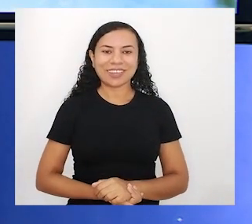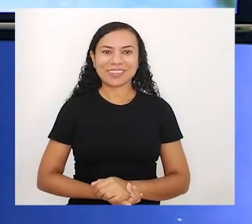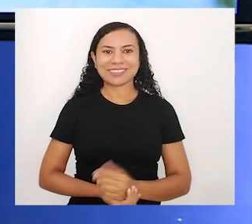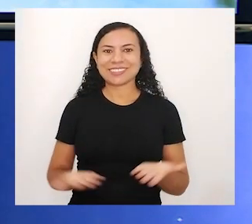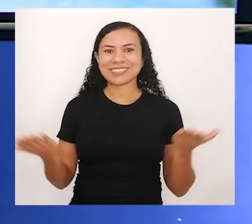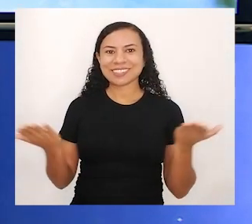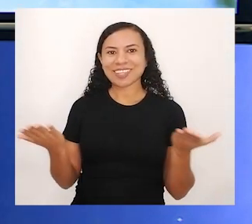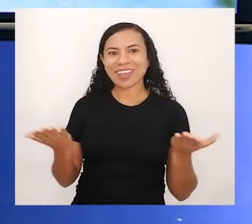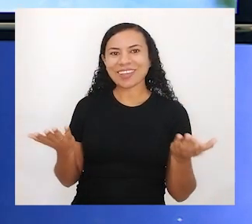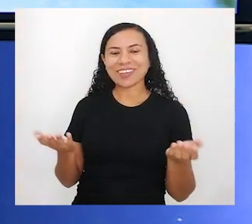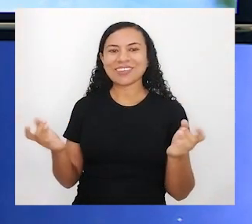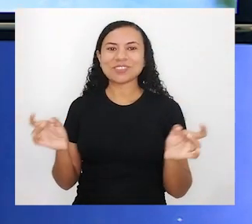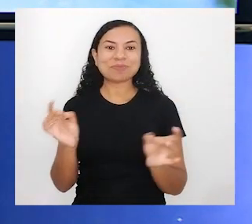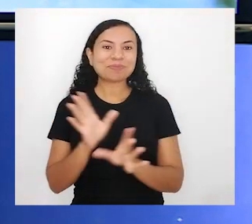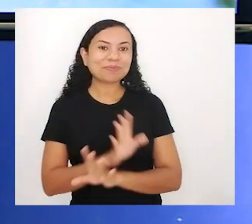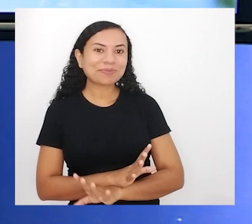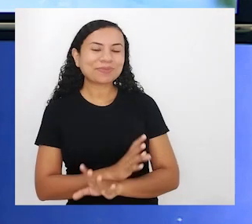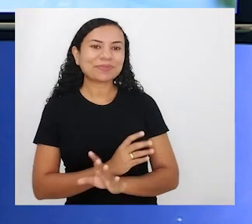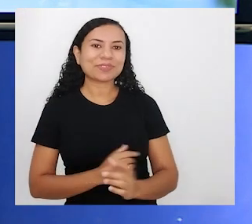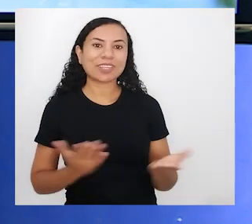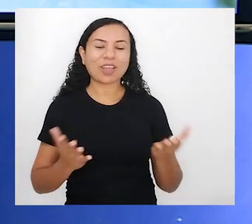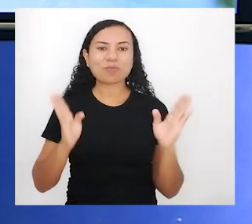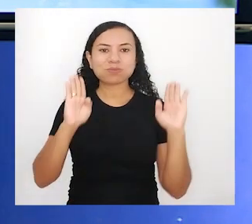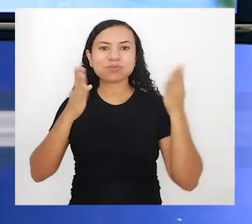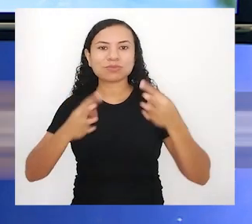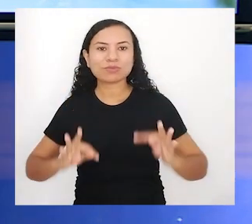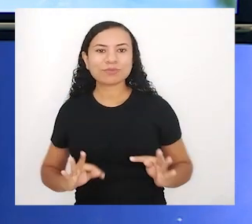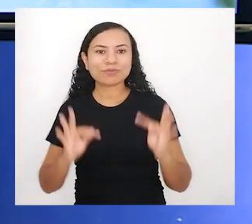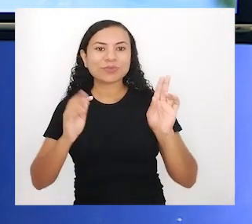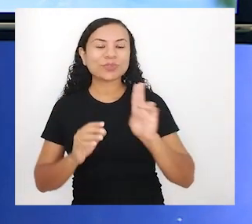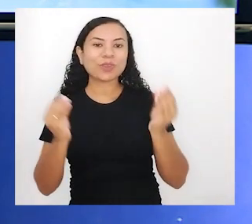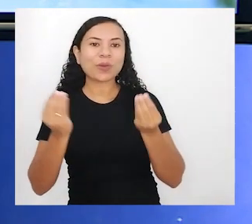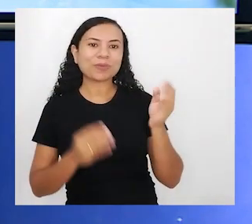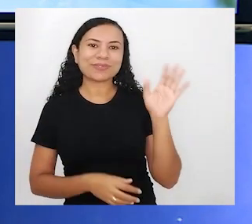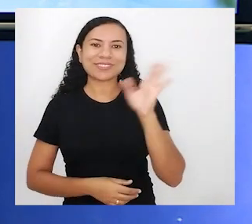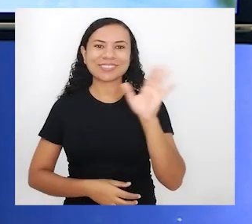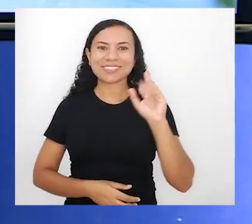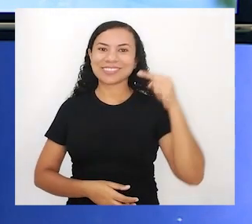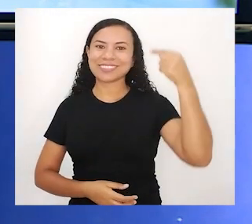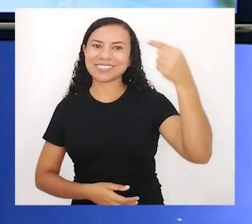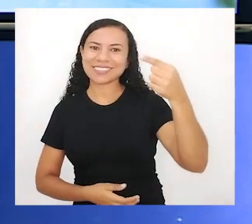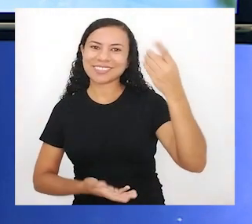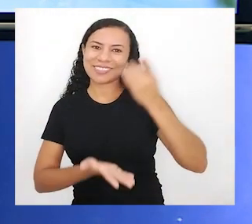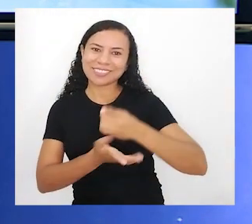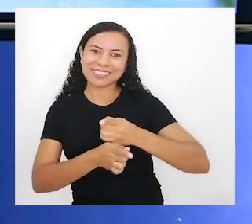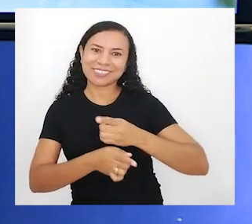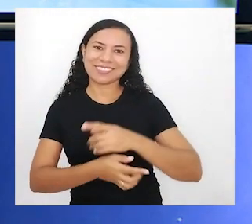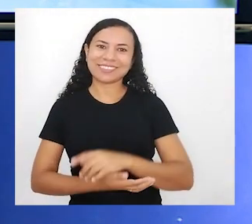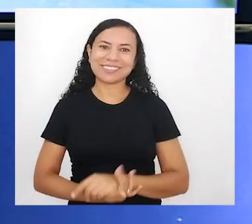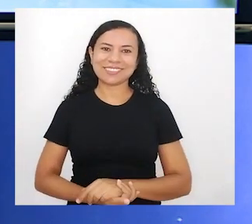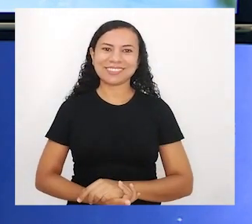Bem, pessoal, eu fico por aqui. Essa foi a nossa aula sobre aplicações da biotecnologia. Até uma próxima!